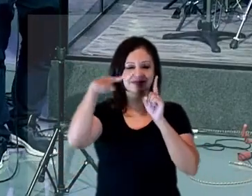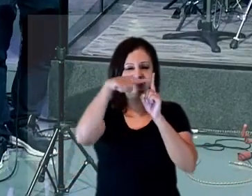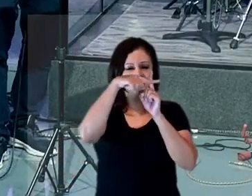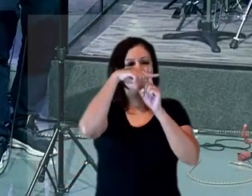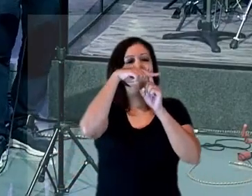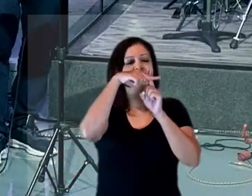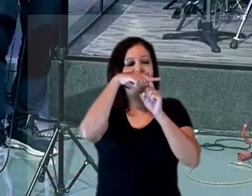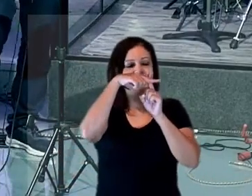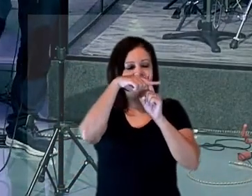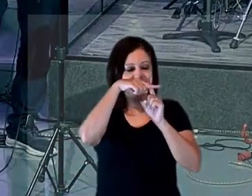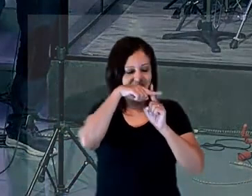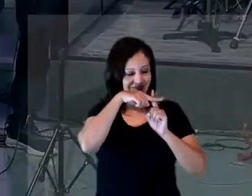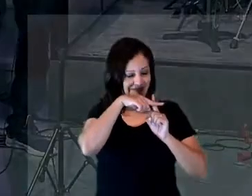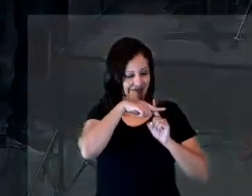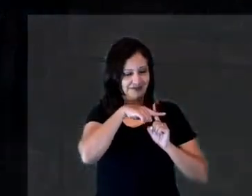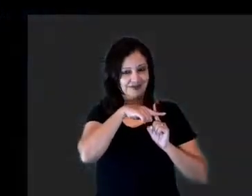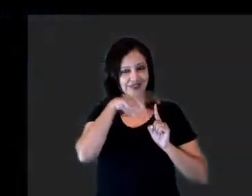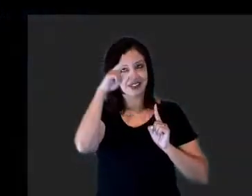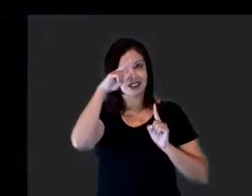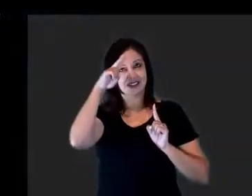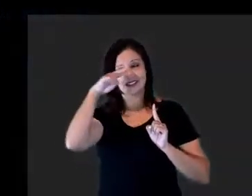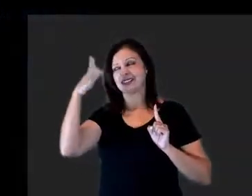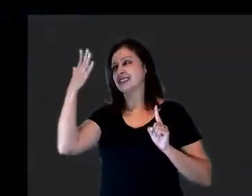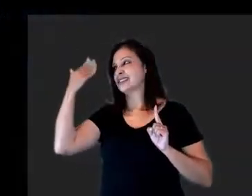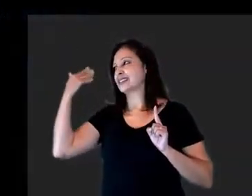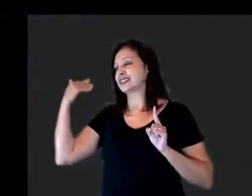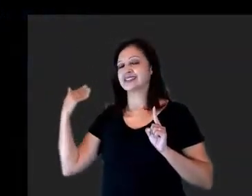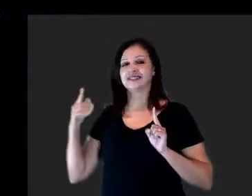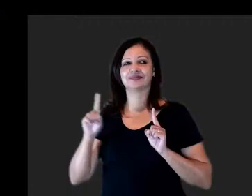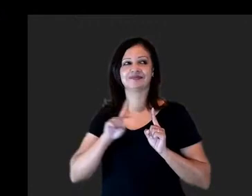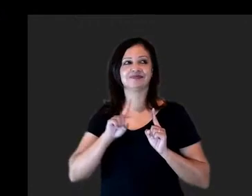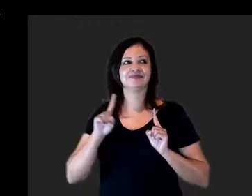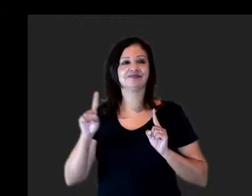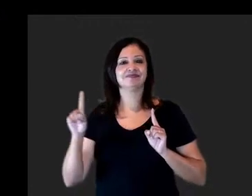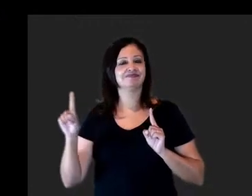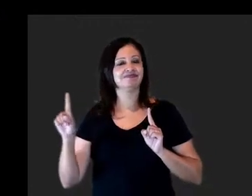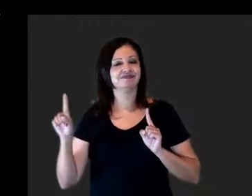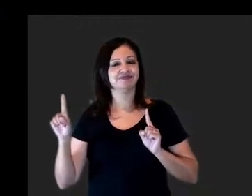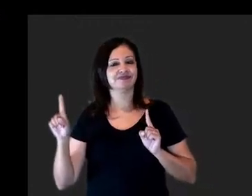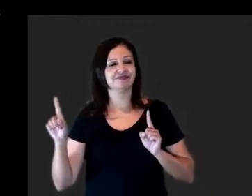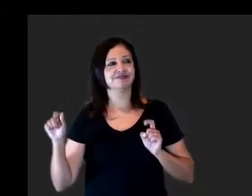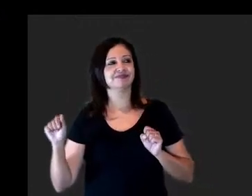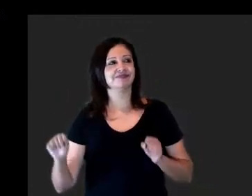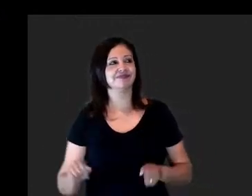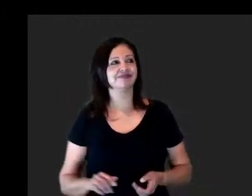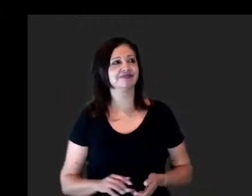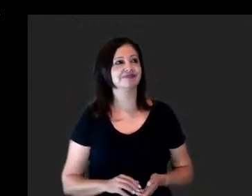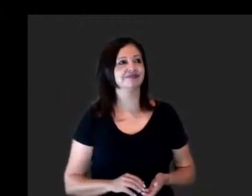posso andar sem olhar para trás. Eu não compreendo.